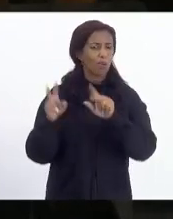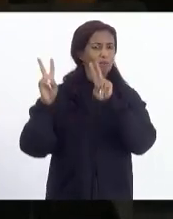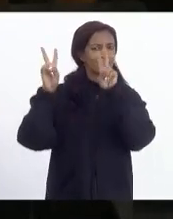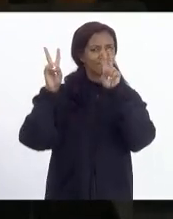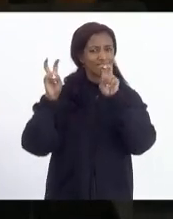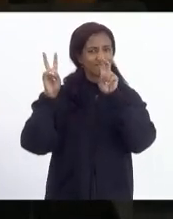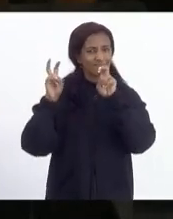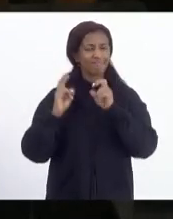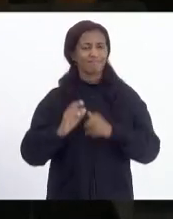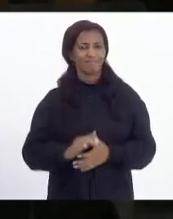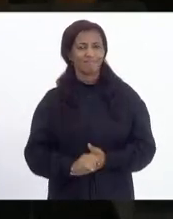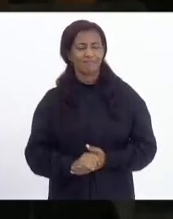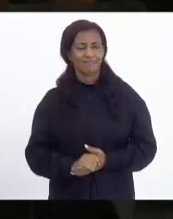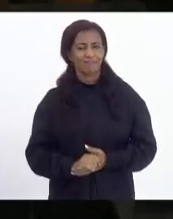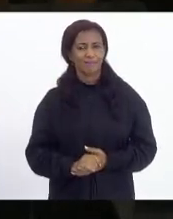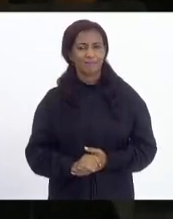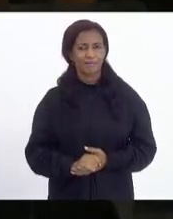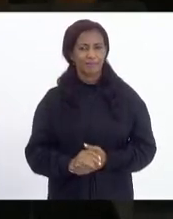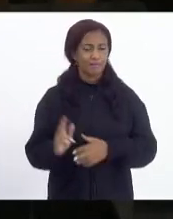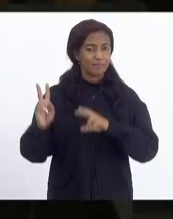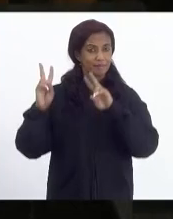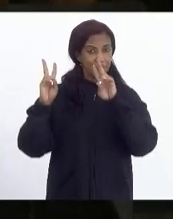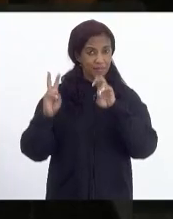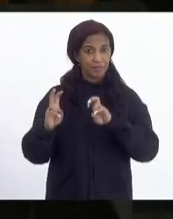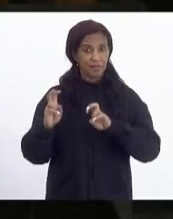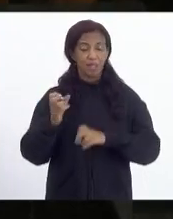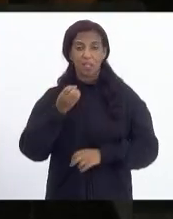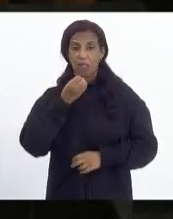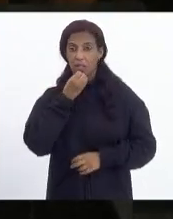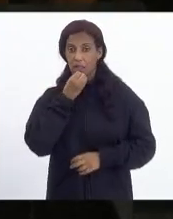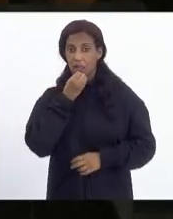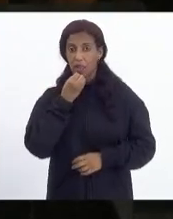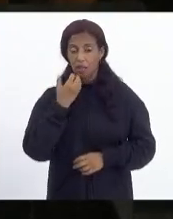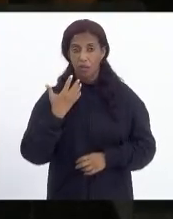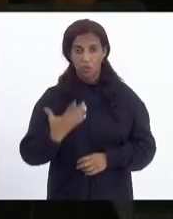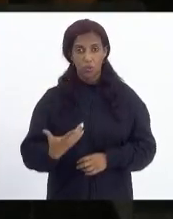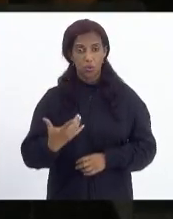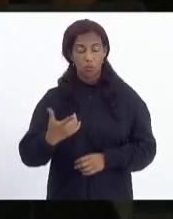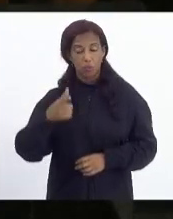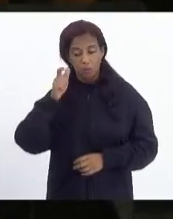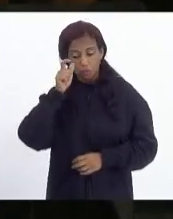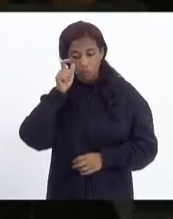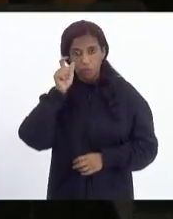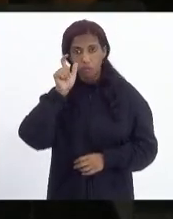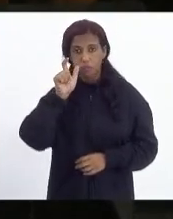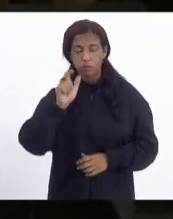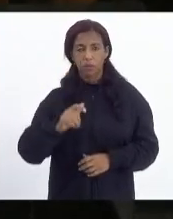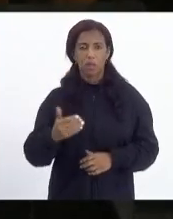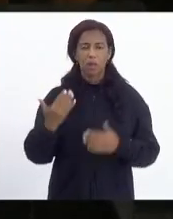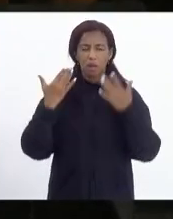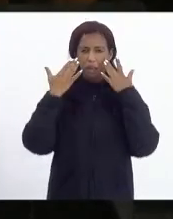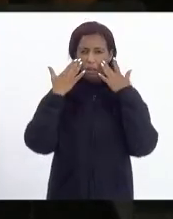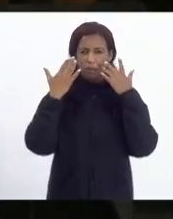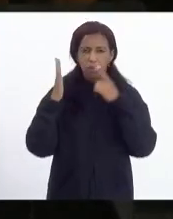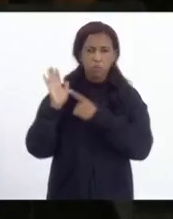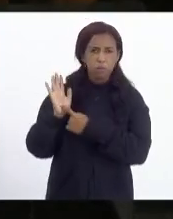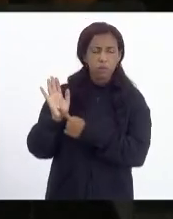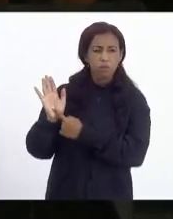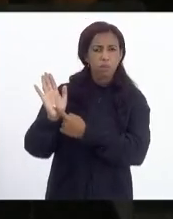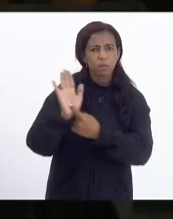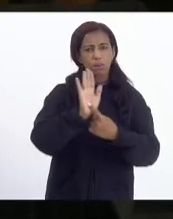esse tema matéria de bom de boa dimensão mostrando